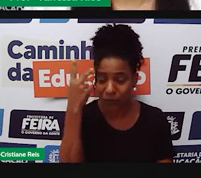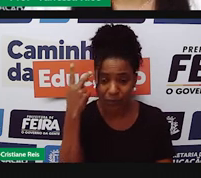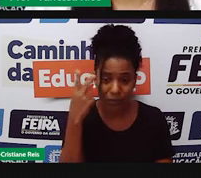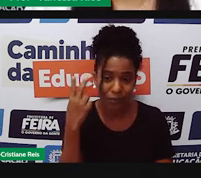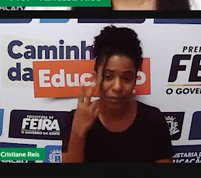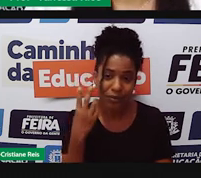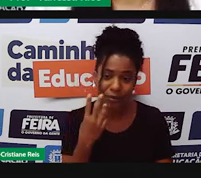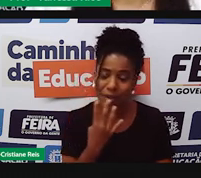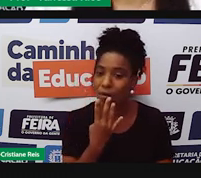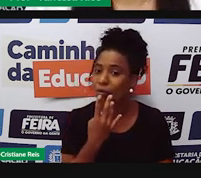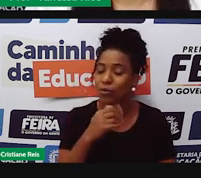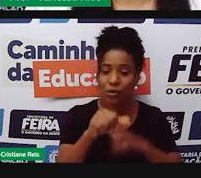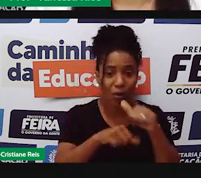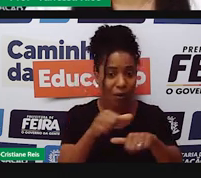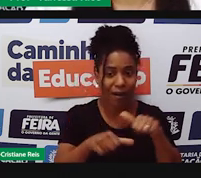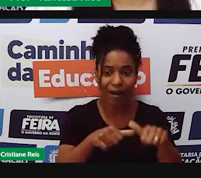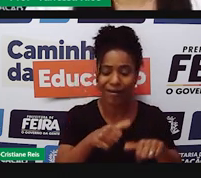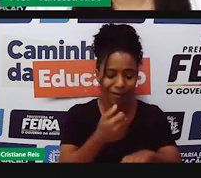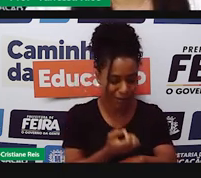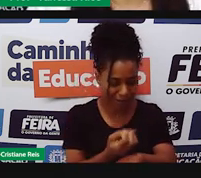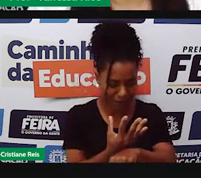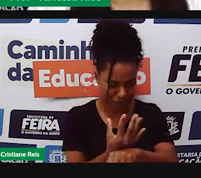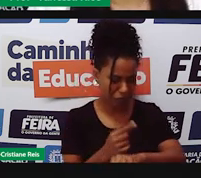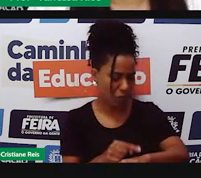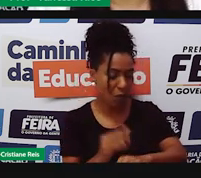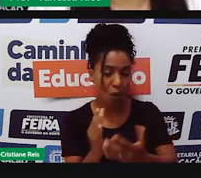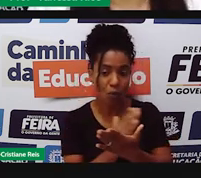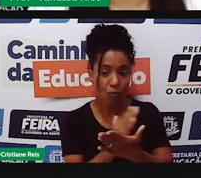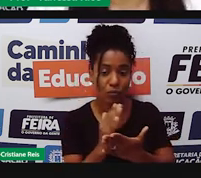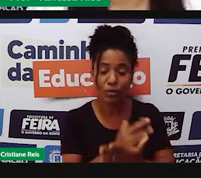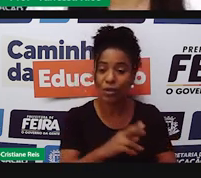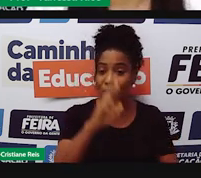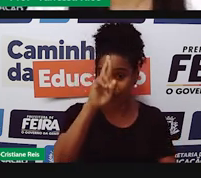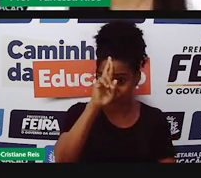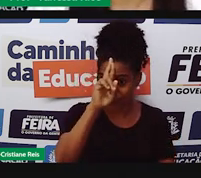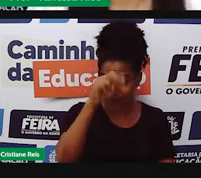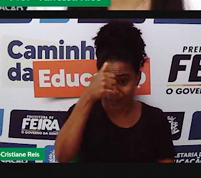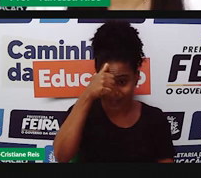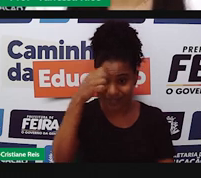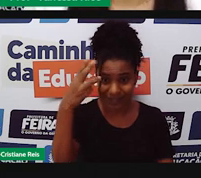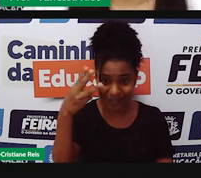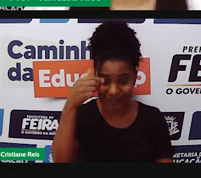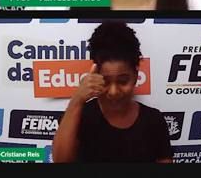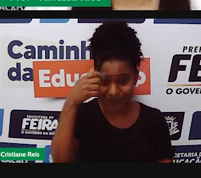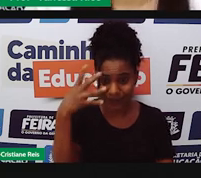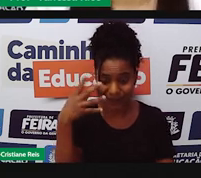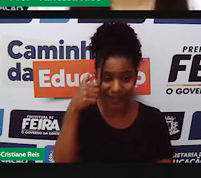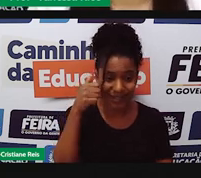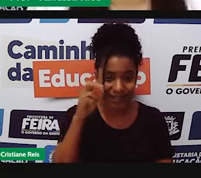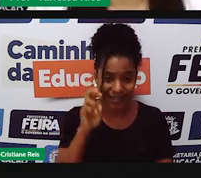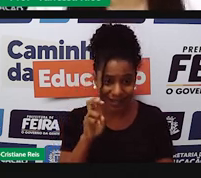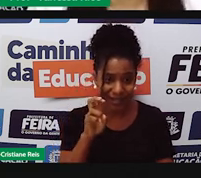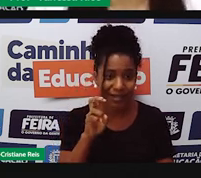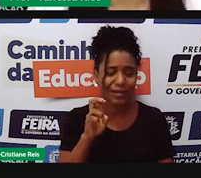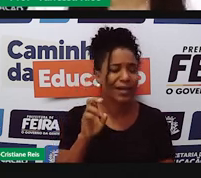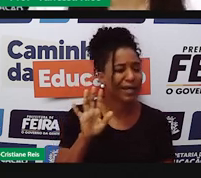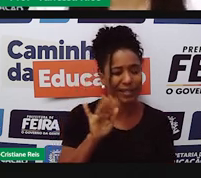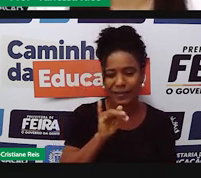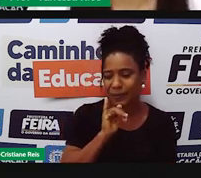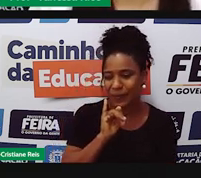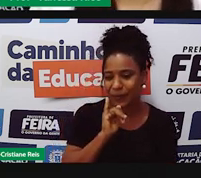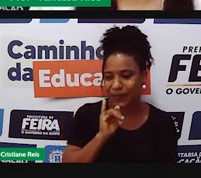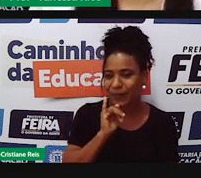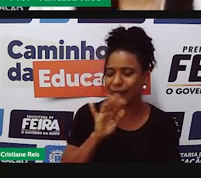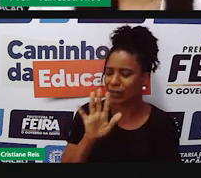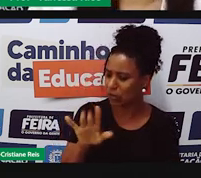direto 12, 13, 14, até chegar em 24. Então, é comum a gente dizer, olha, Maria tem um compromisso aí